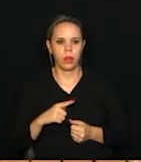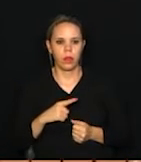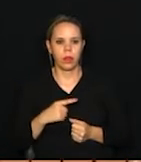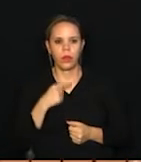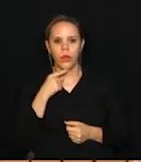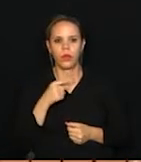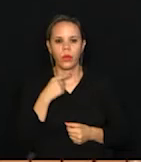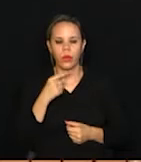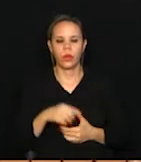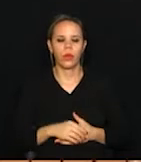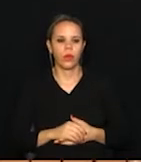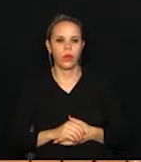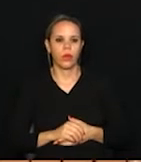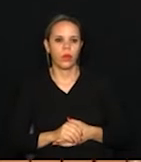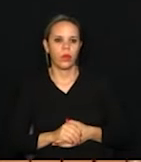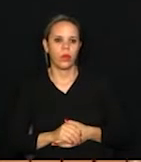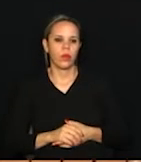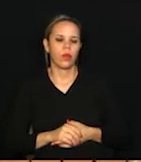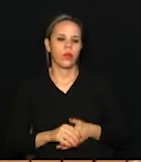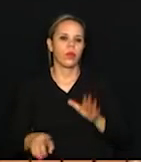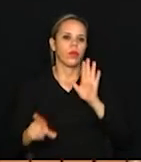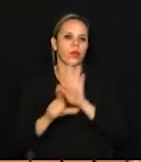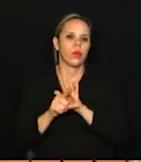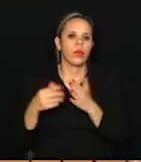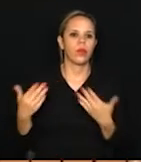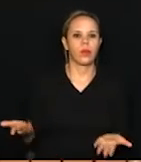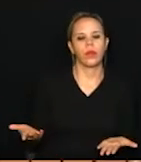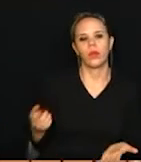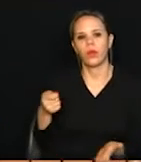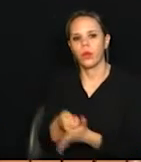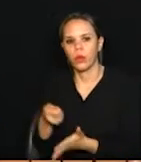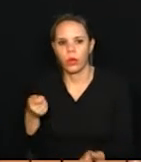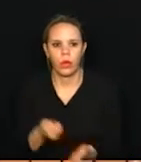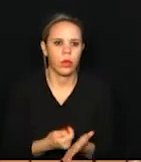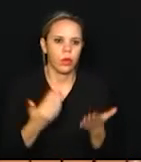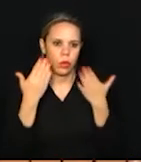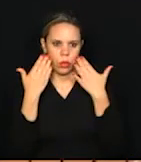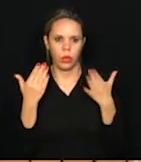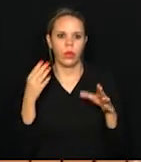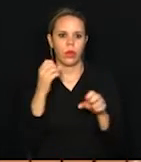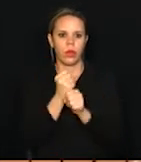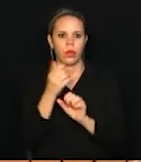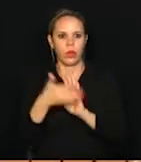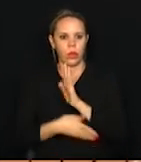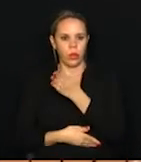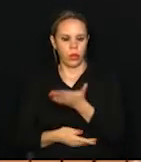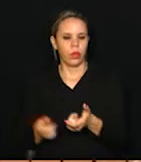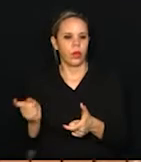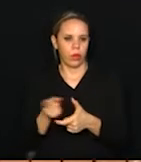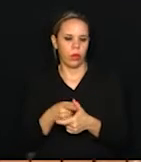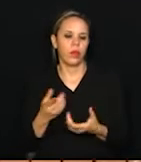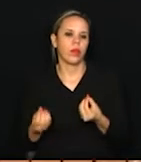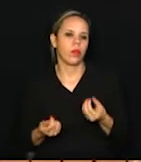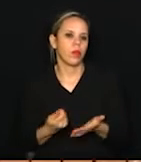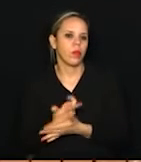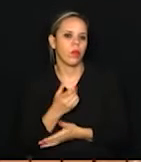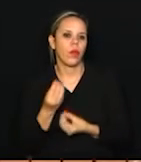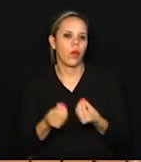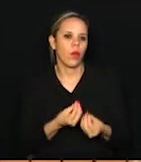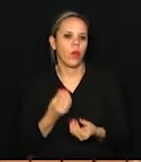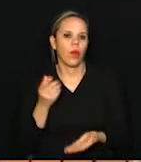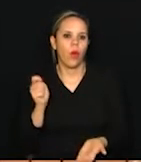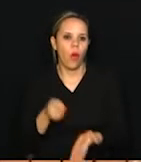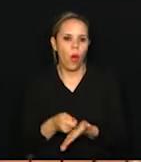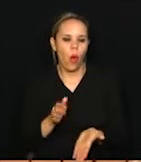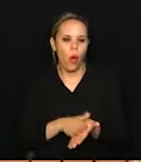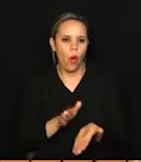questionamento, essa lei, inclusive, que obriga essa prestação de contas, ela advém de uma cobrança